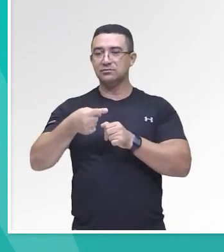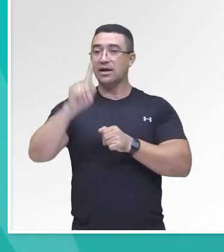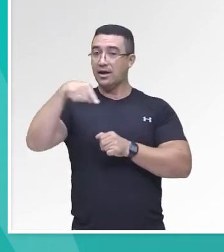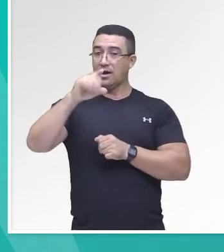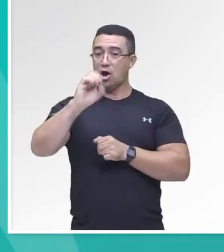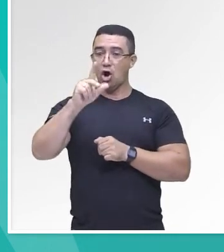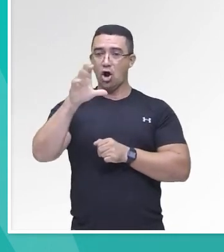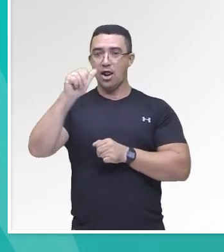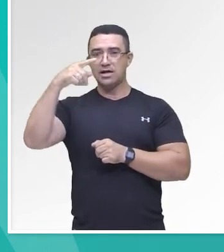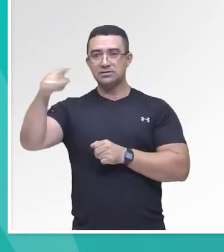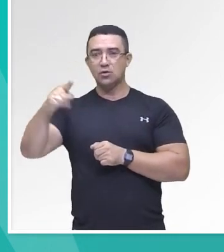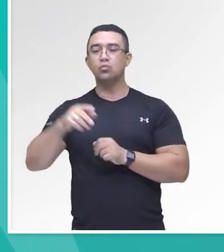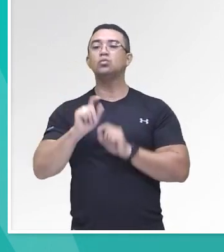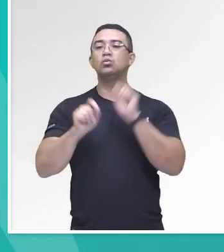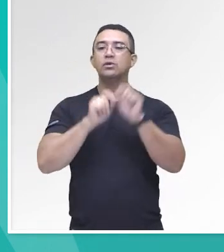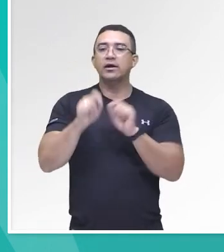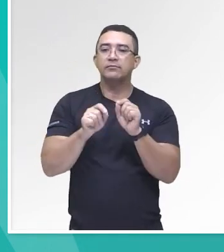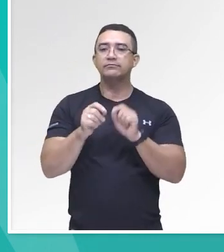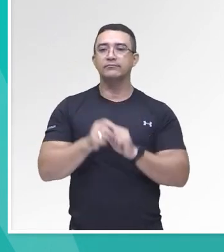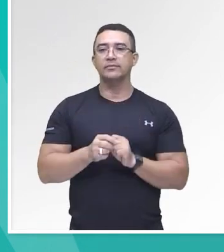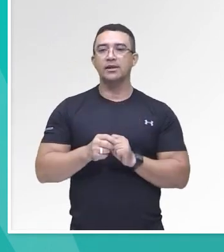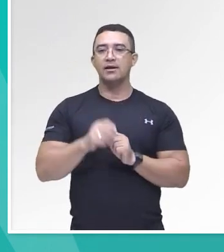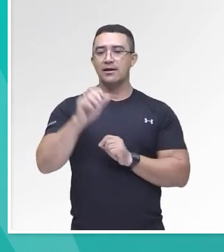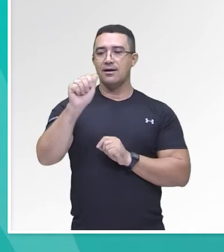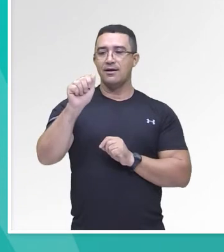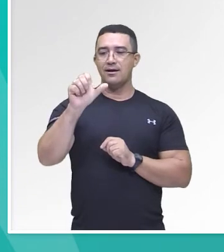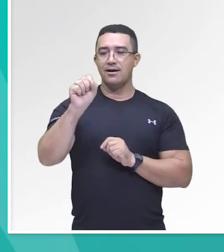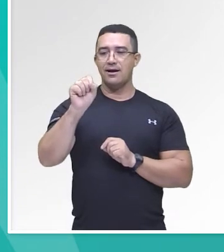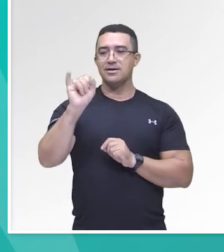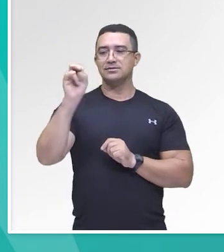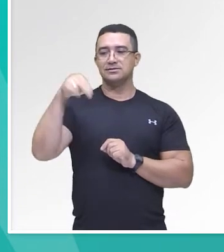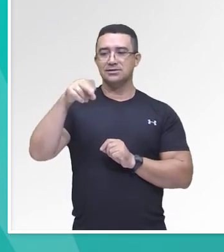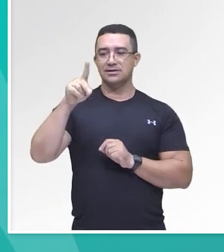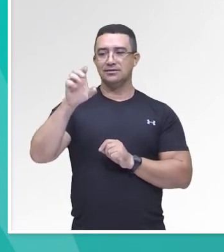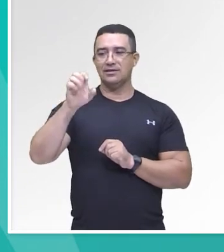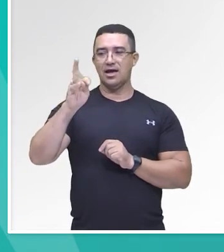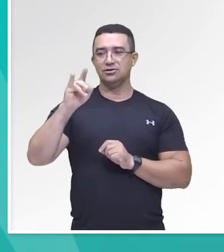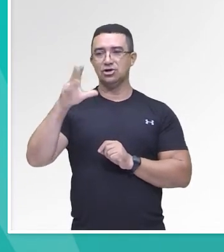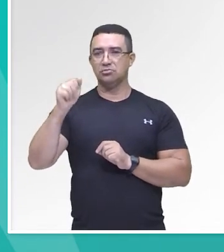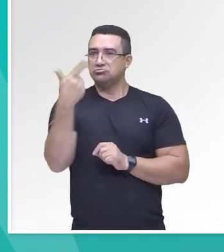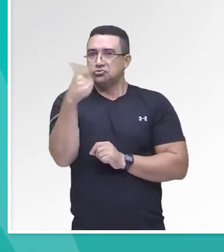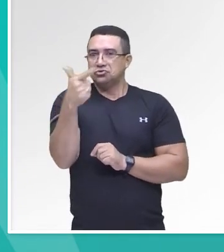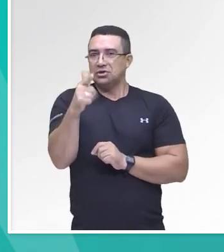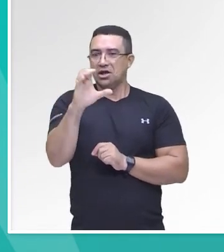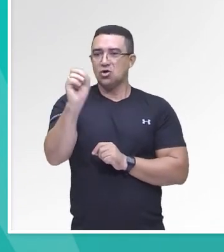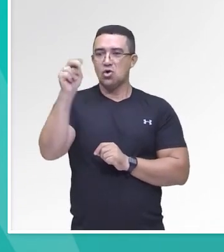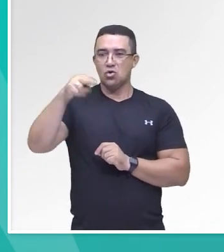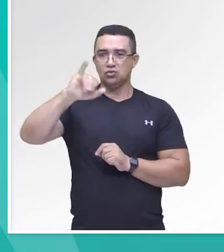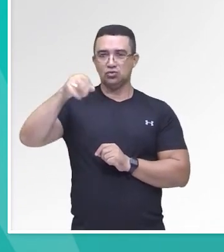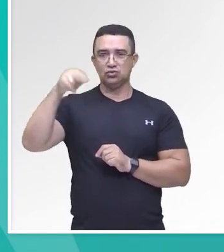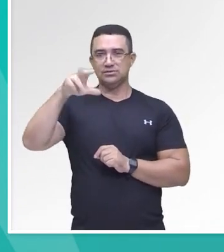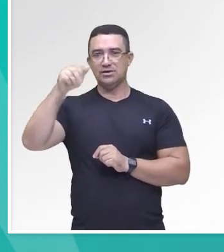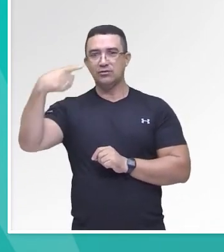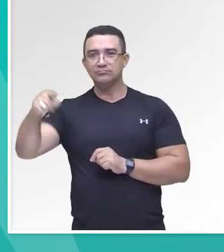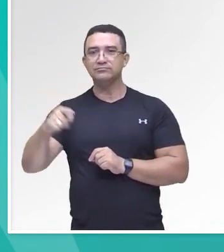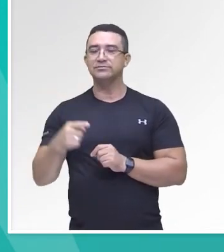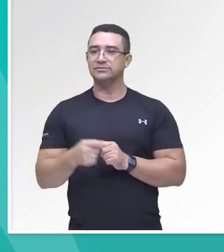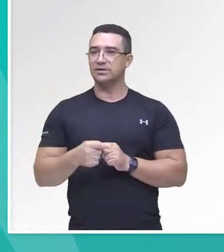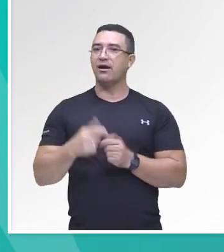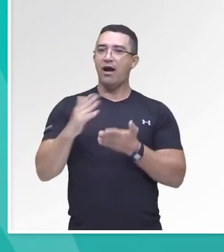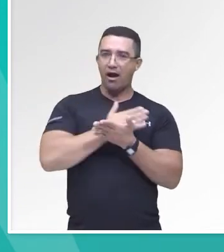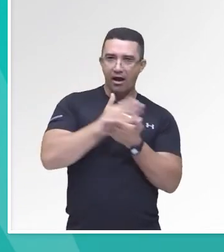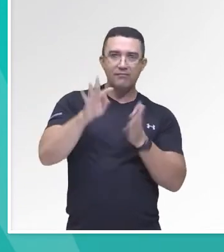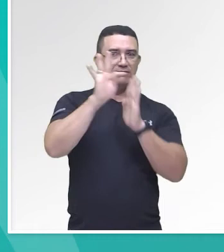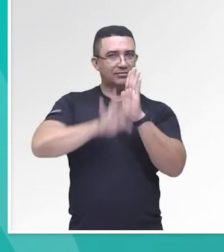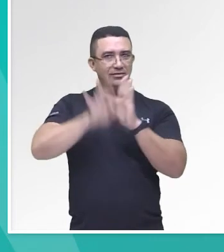oração assindética. Então, nota aqui o princípio do encadeamento, que mostra que, de fato, em textos